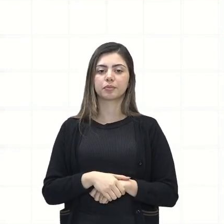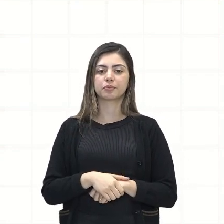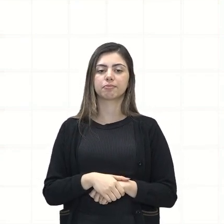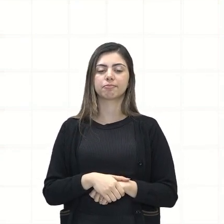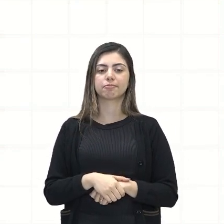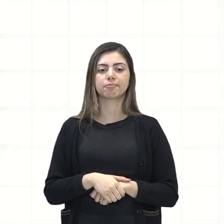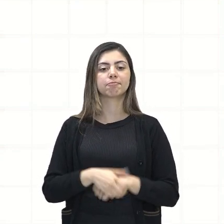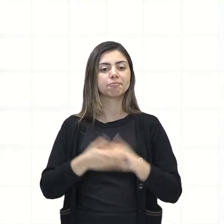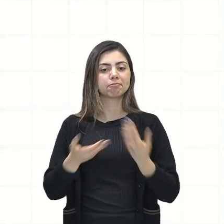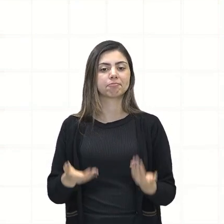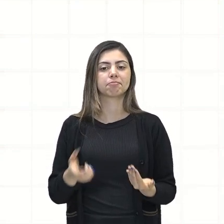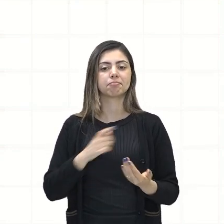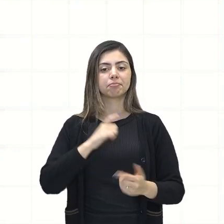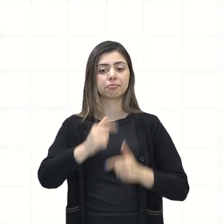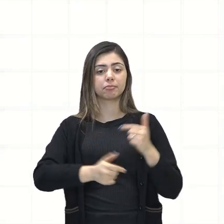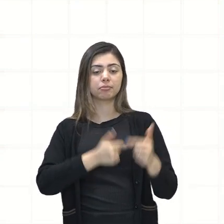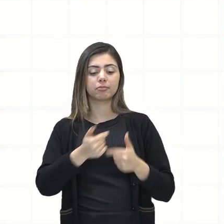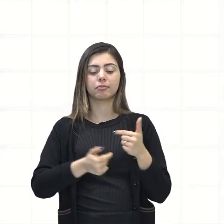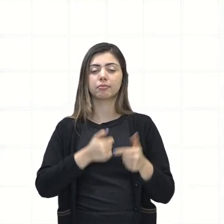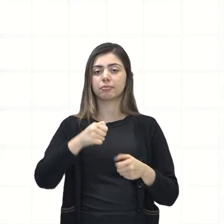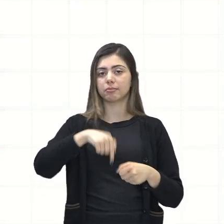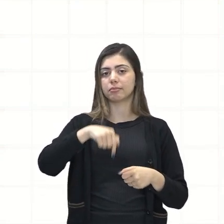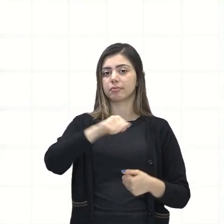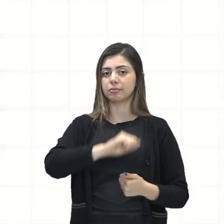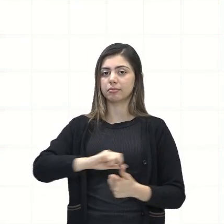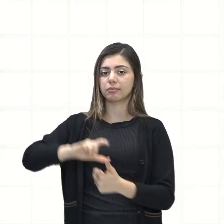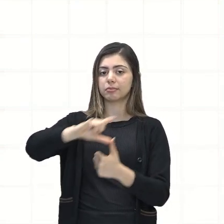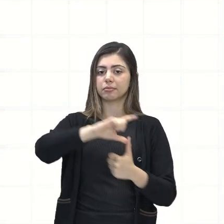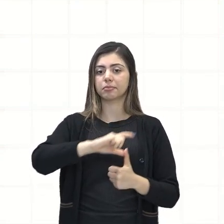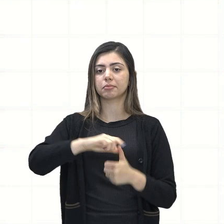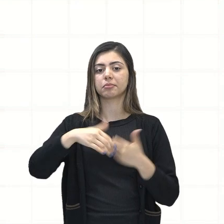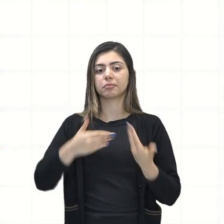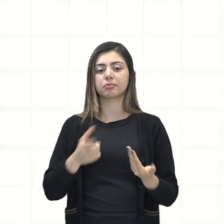é realizada aqui na América Latina, tá, em